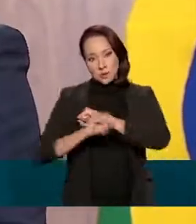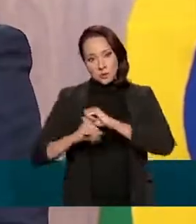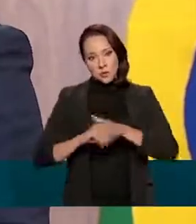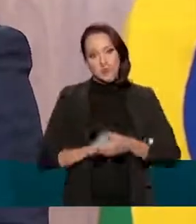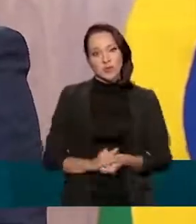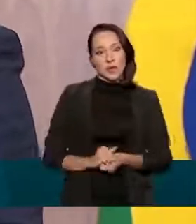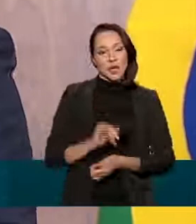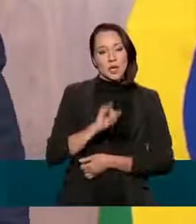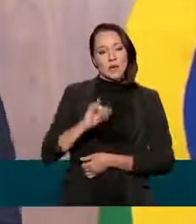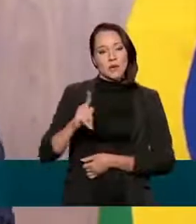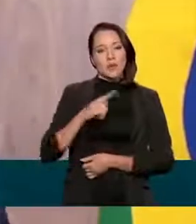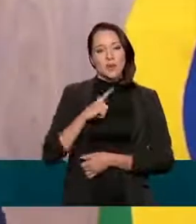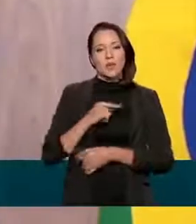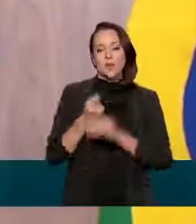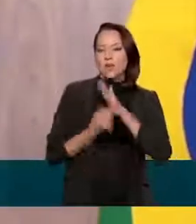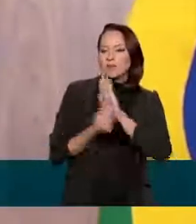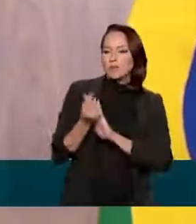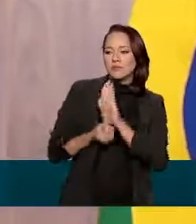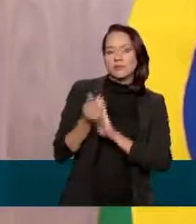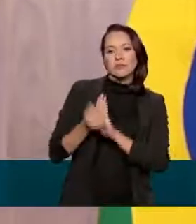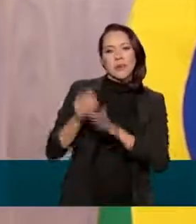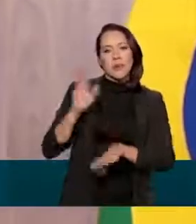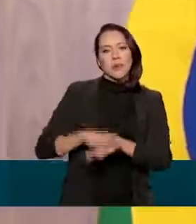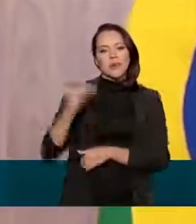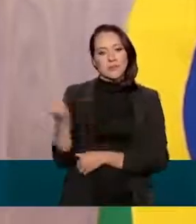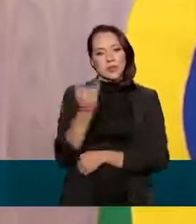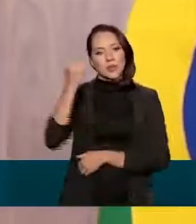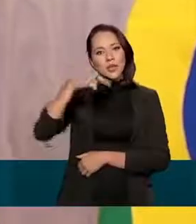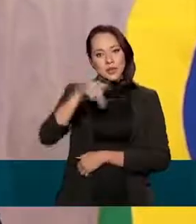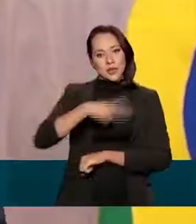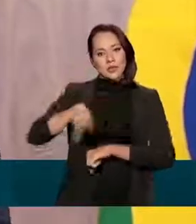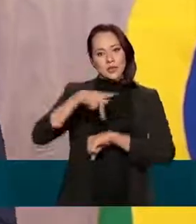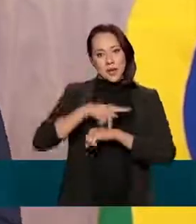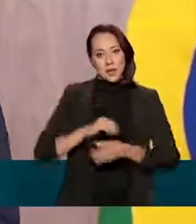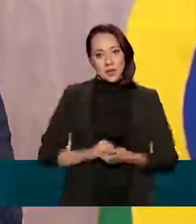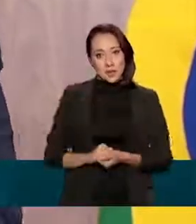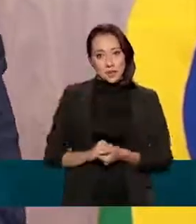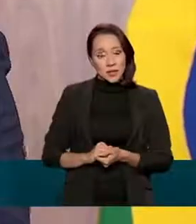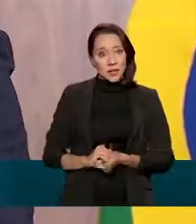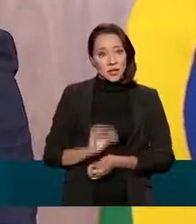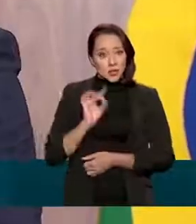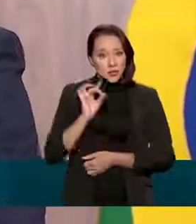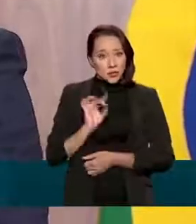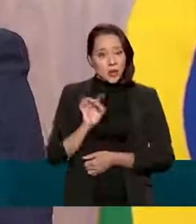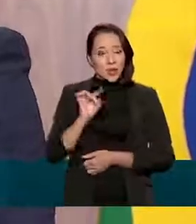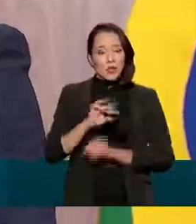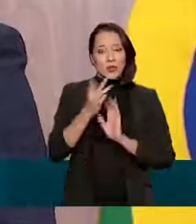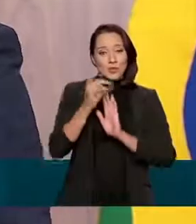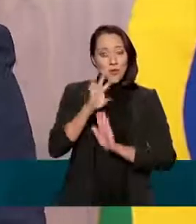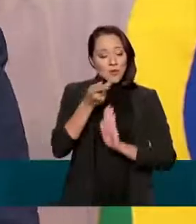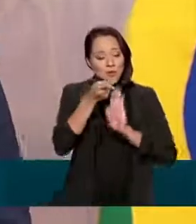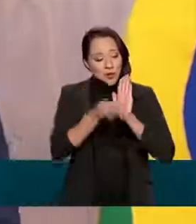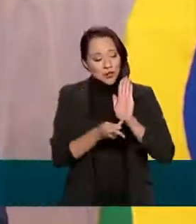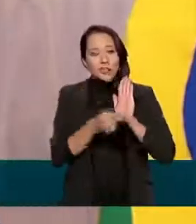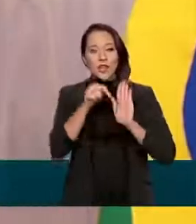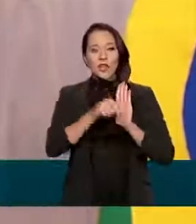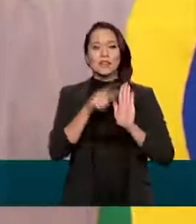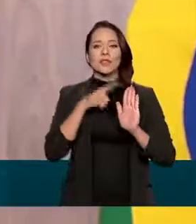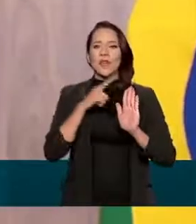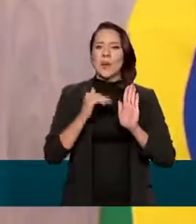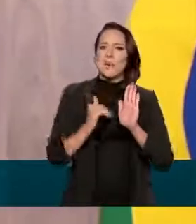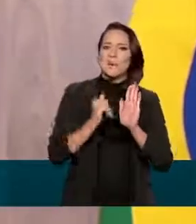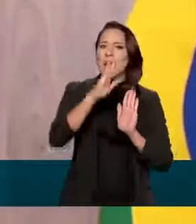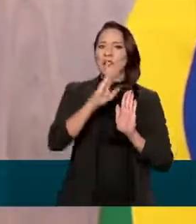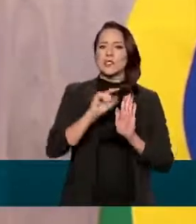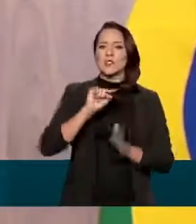teremos a ONU no fundo da capital mais importante deste país a sendo solamente um projeto ou lembrancinha que